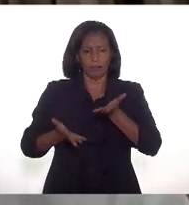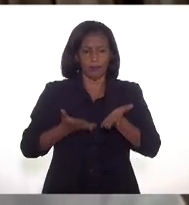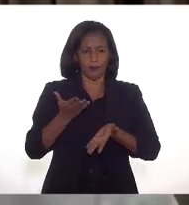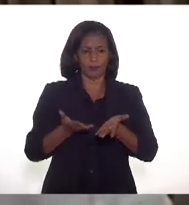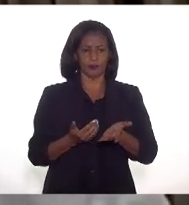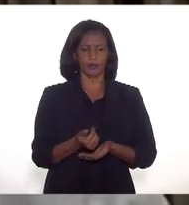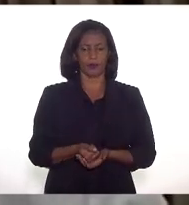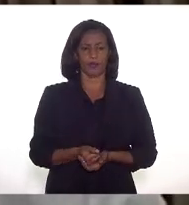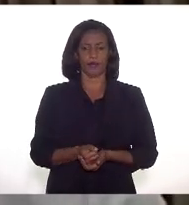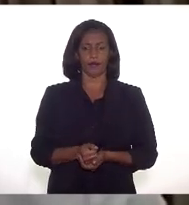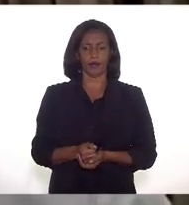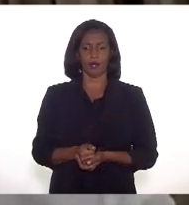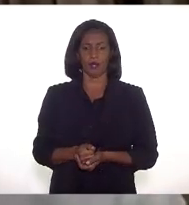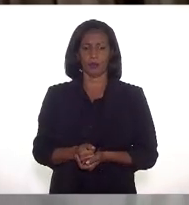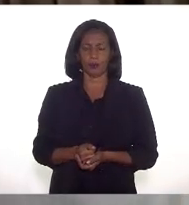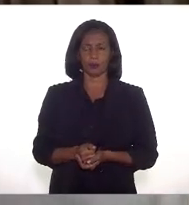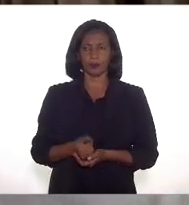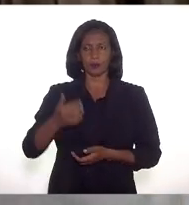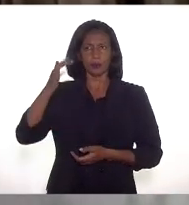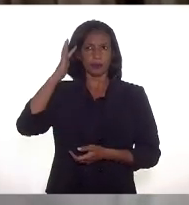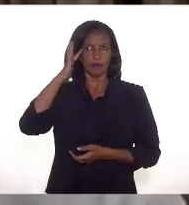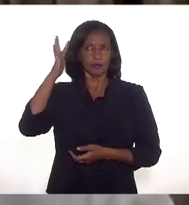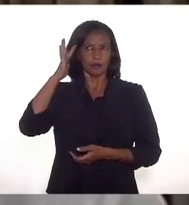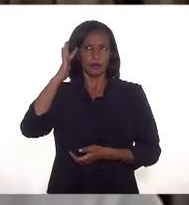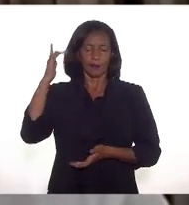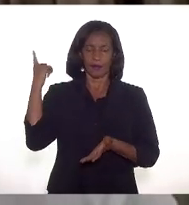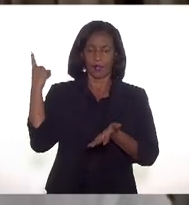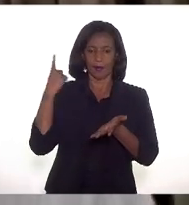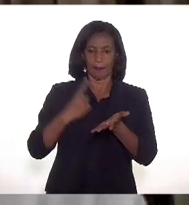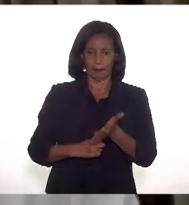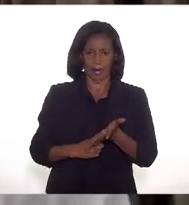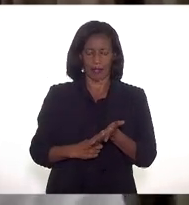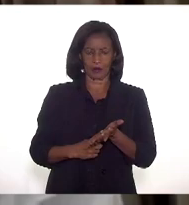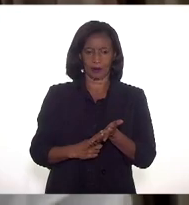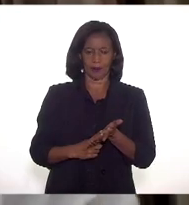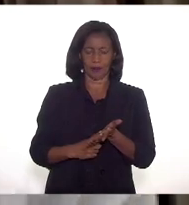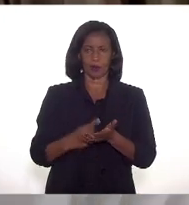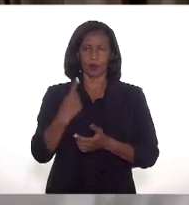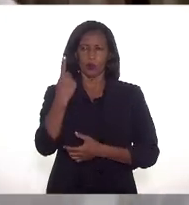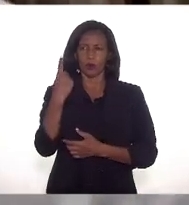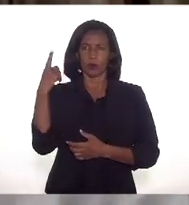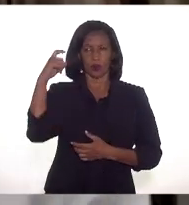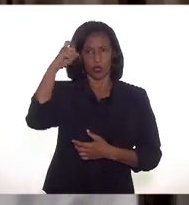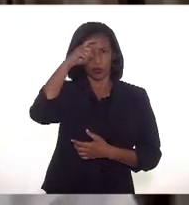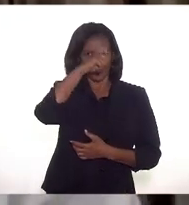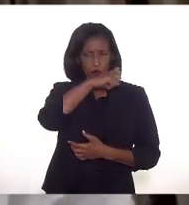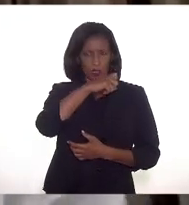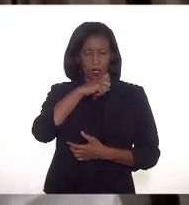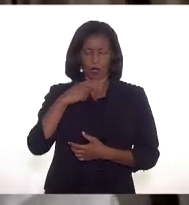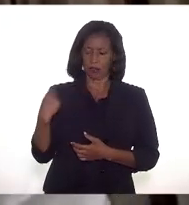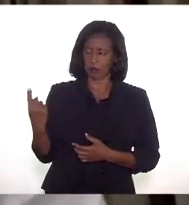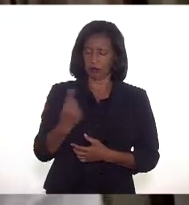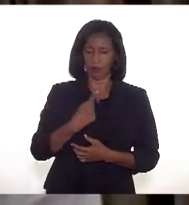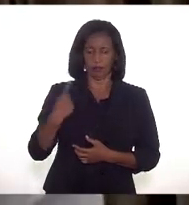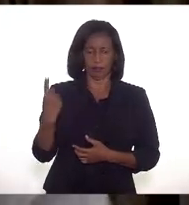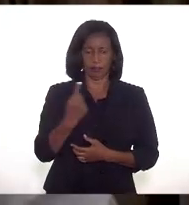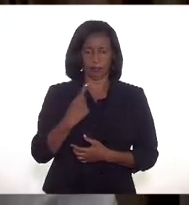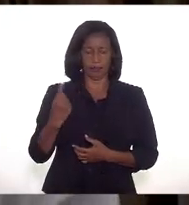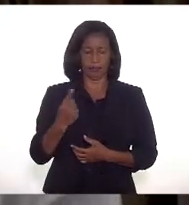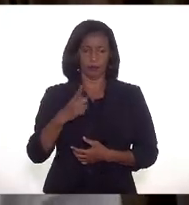ao pensar no pacto. Uma das dificuldades que a gente tem é